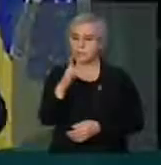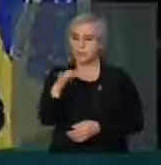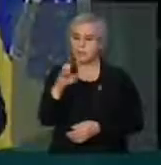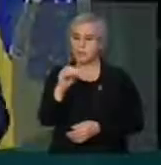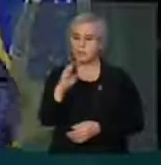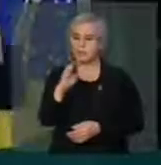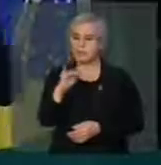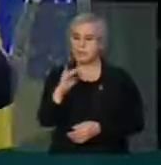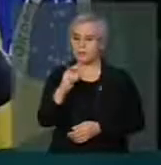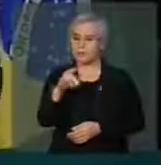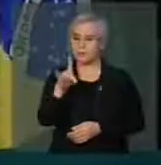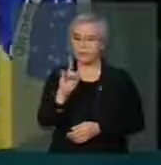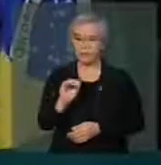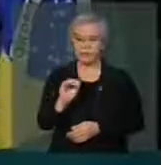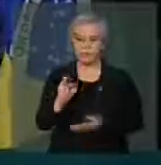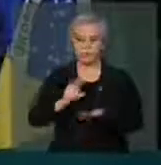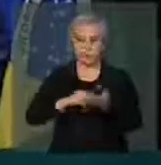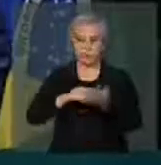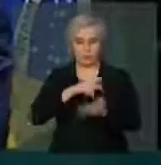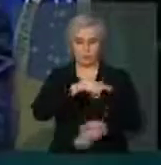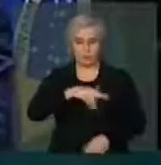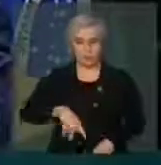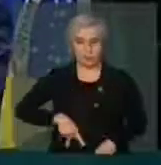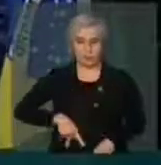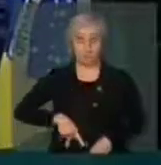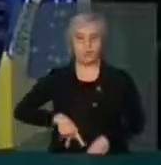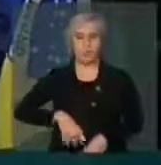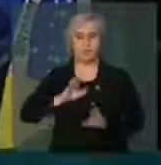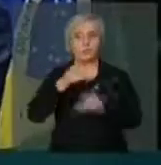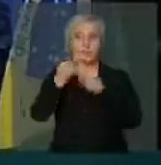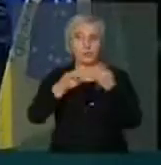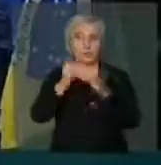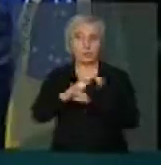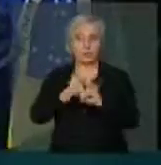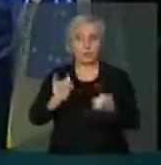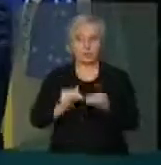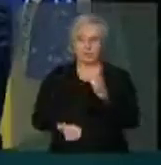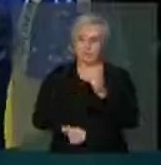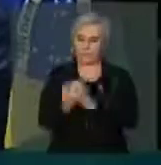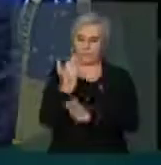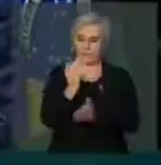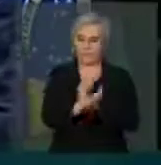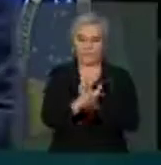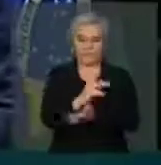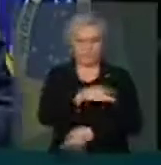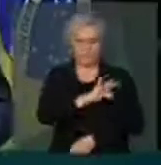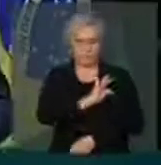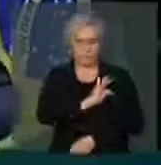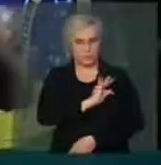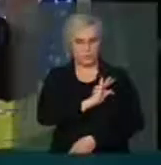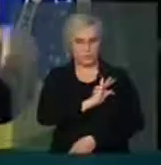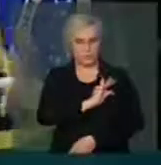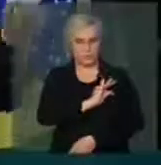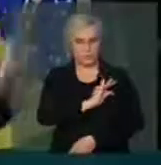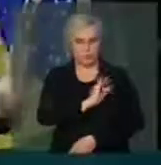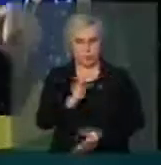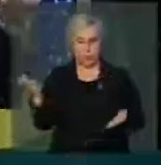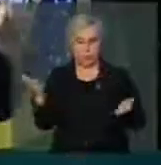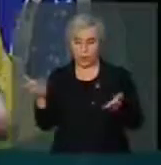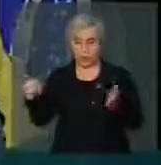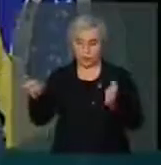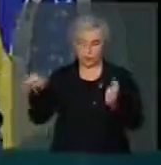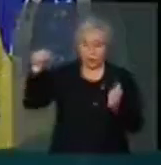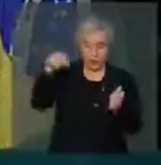idade, membro do Ministério Público, fundador do Partido dos Trabalhadores, que veio hoje a